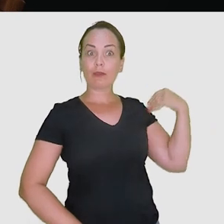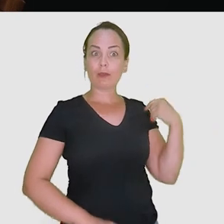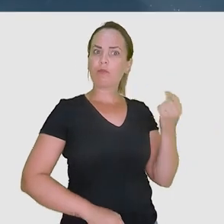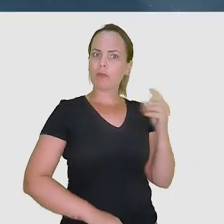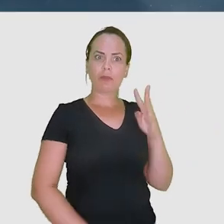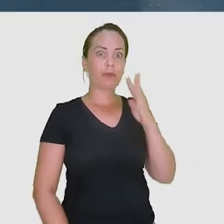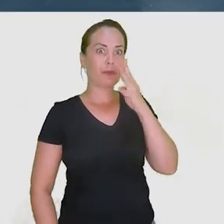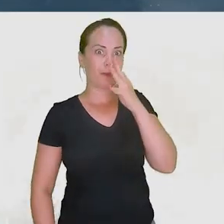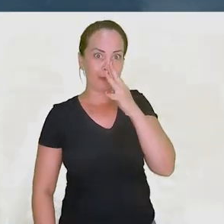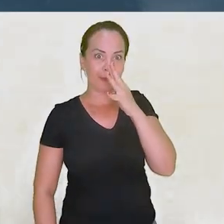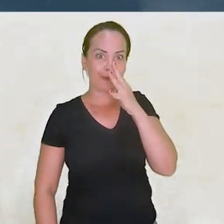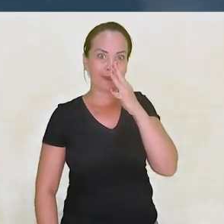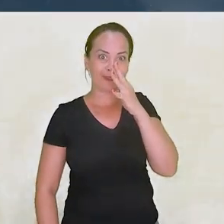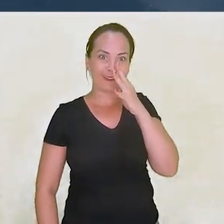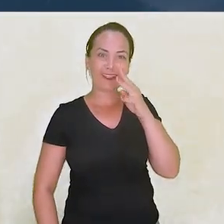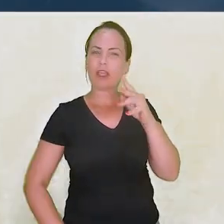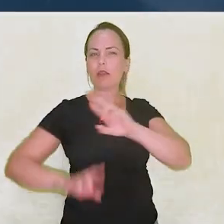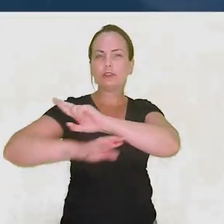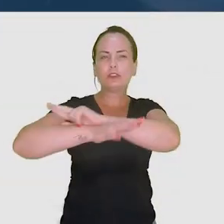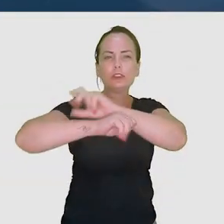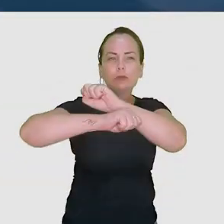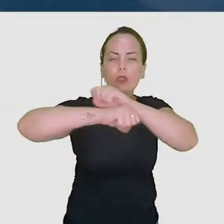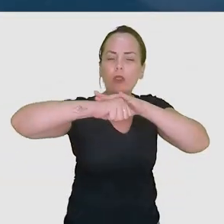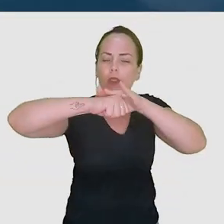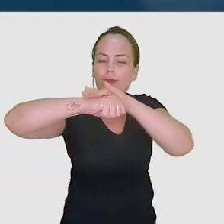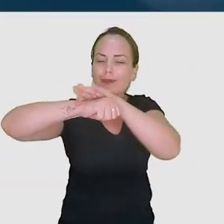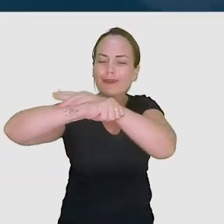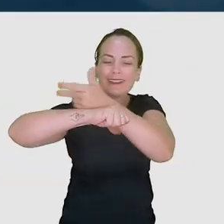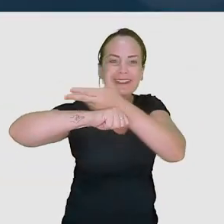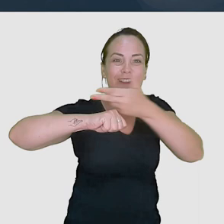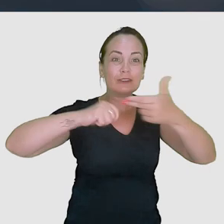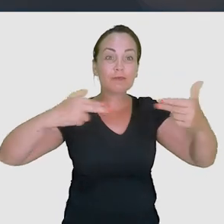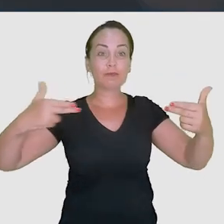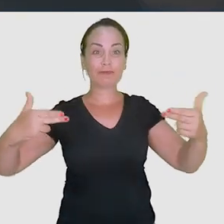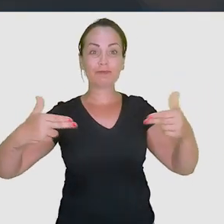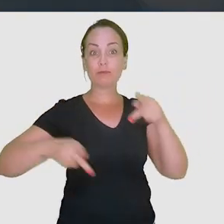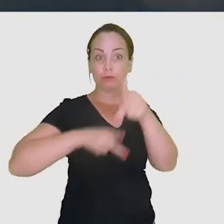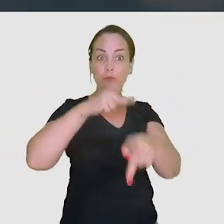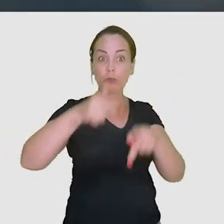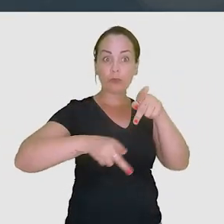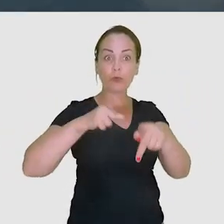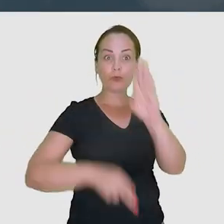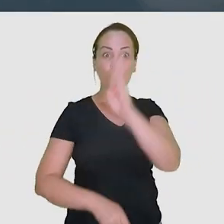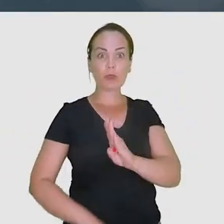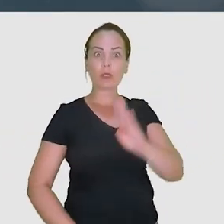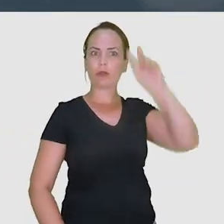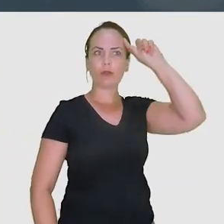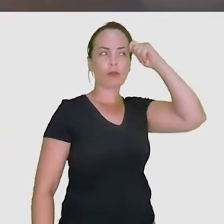mundo antiga e fascinante é a que foi trazida pelas várias etnias africanas para as terras